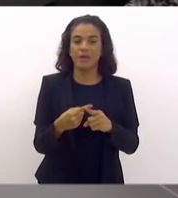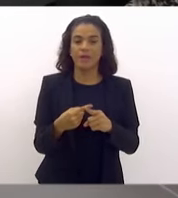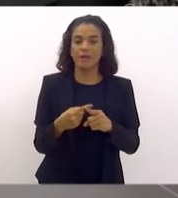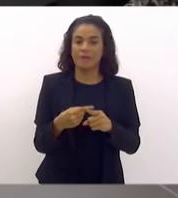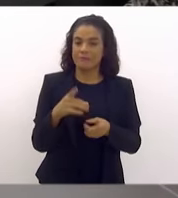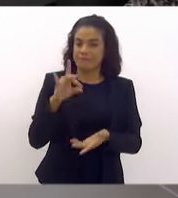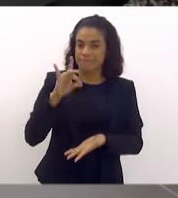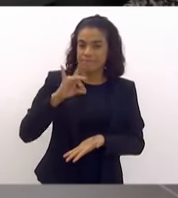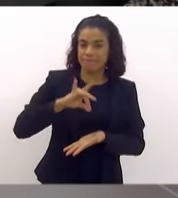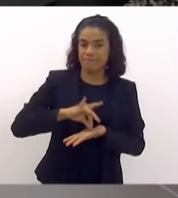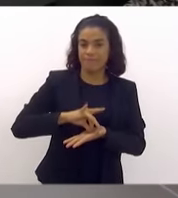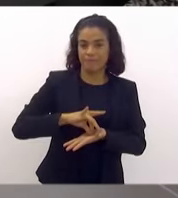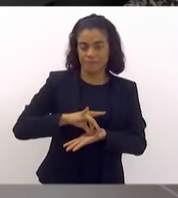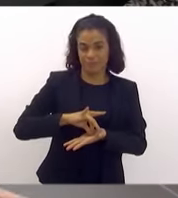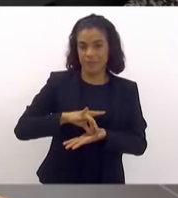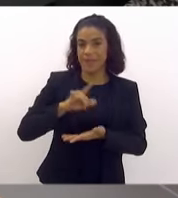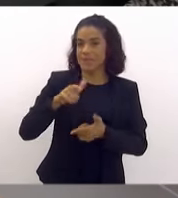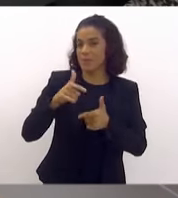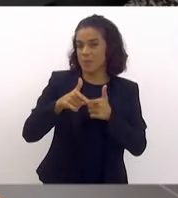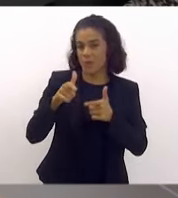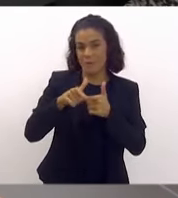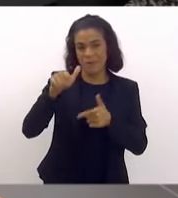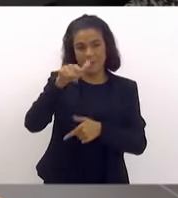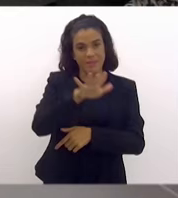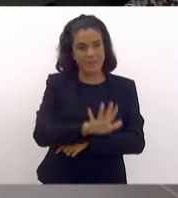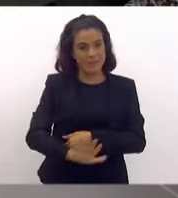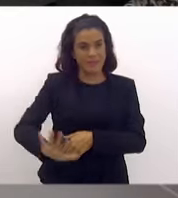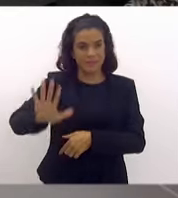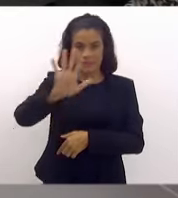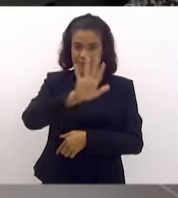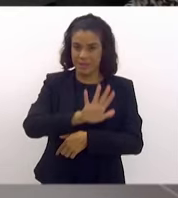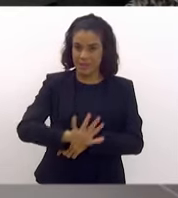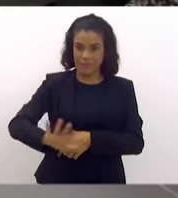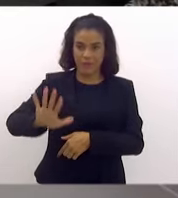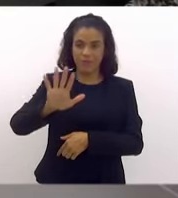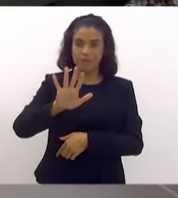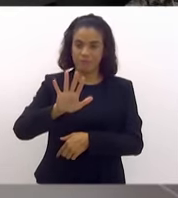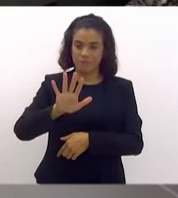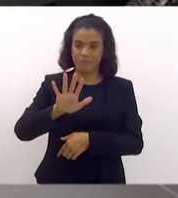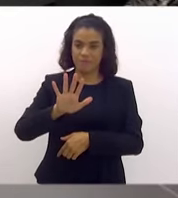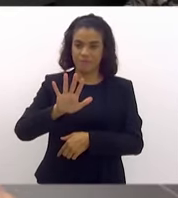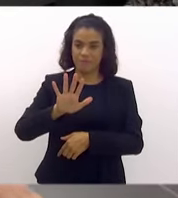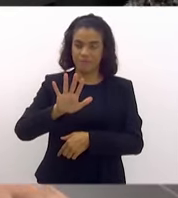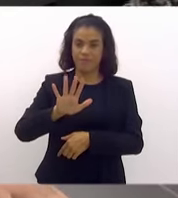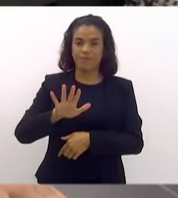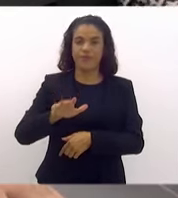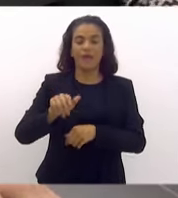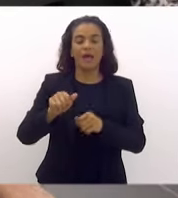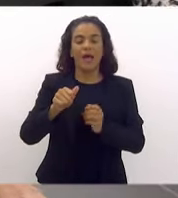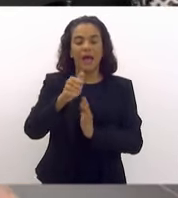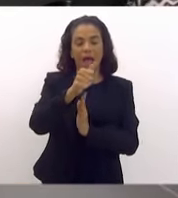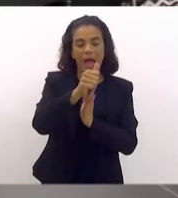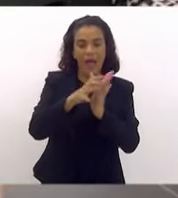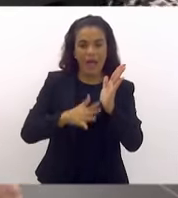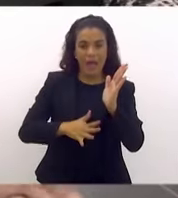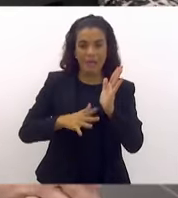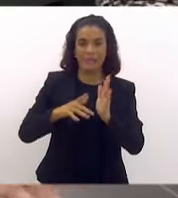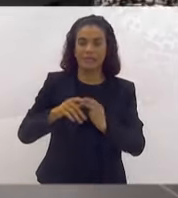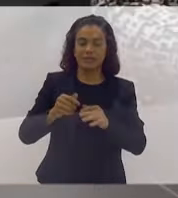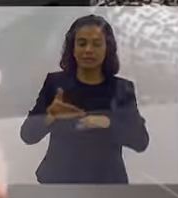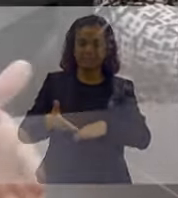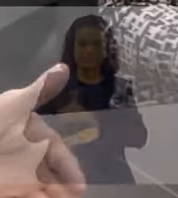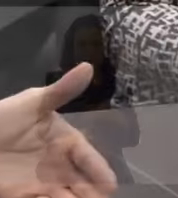na realidade Esse é um problema Nacional né e eu vou dar um exemplo prático aqui recentemente